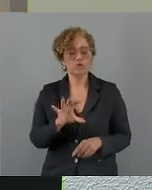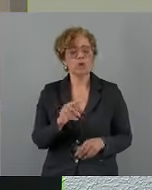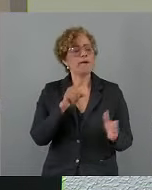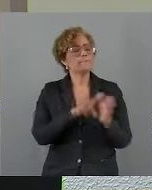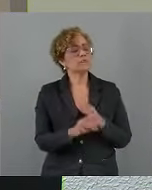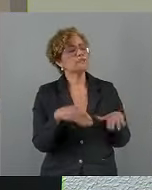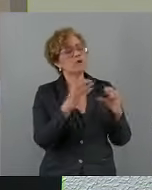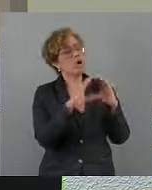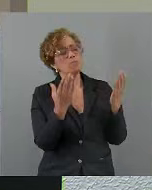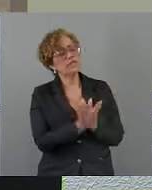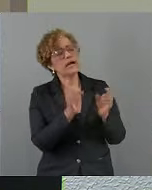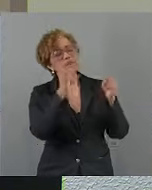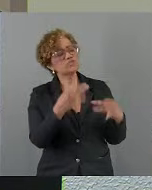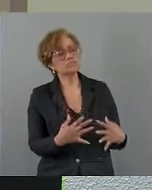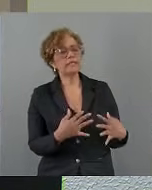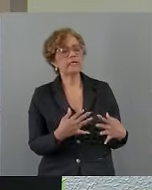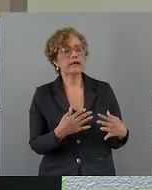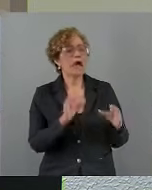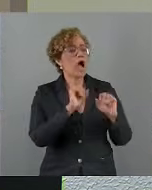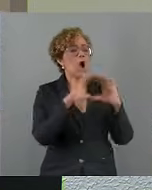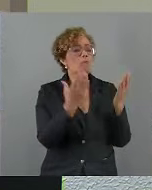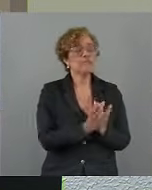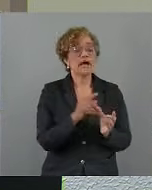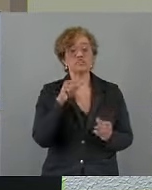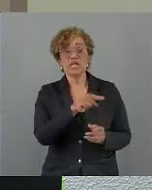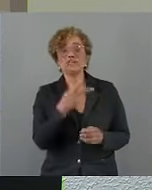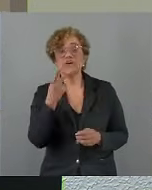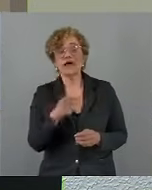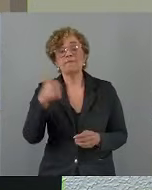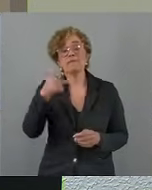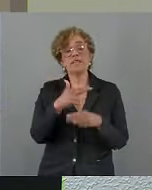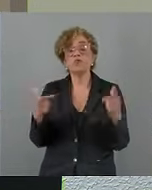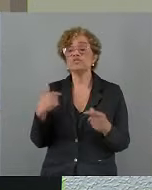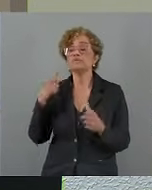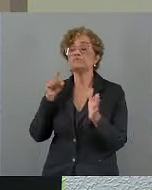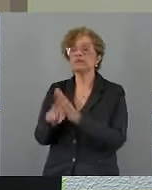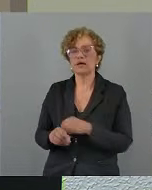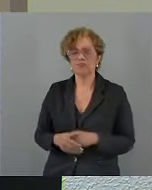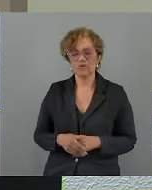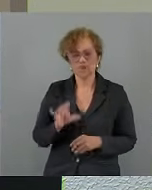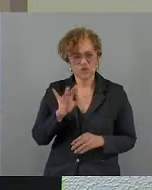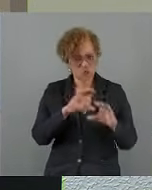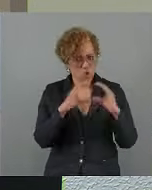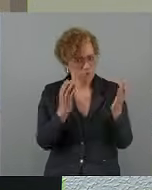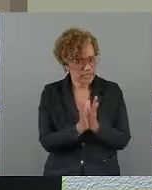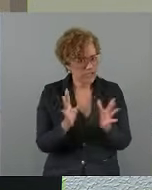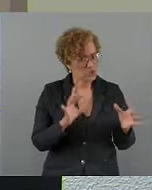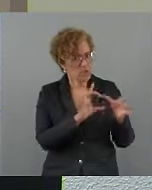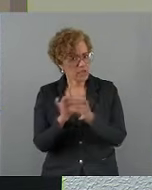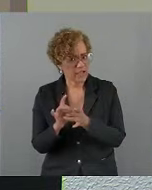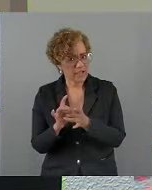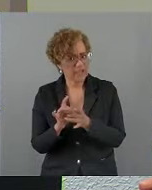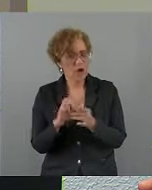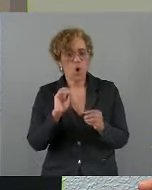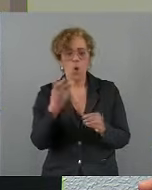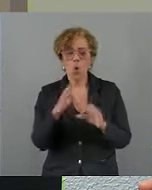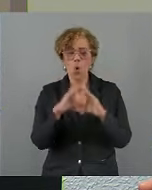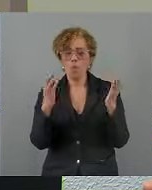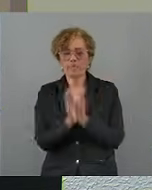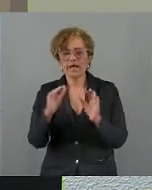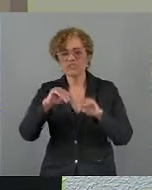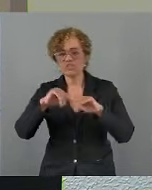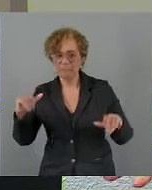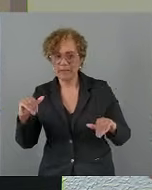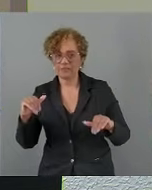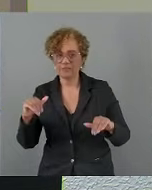me explica um pouco da sua comunidade e tal, e eles falavam, e a primeira coisa que eles perguntavam é: a sua comunidade é unificada ou não é unificada? Ah, minha comunidade é